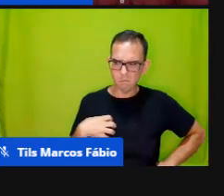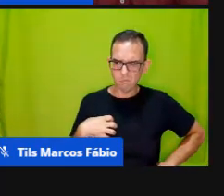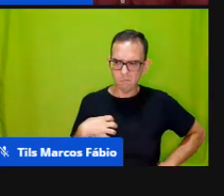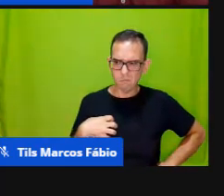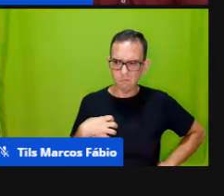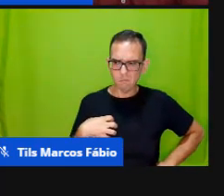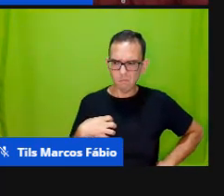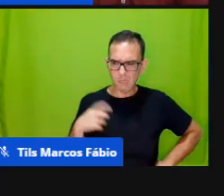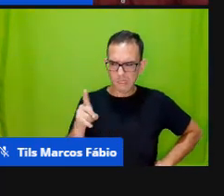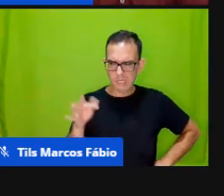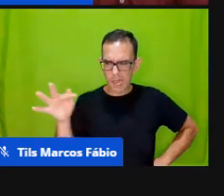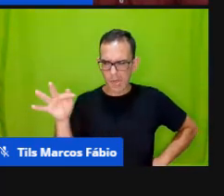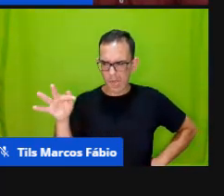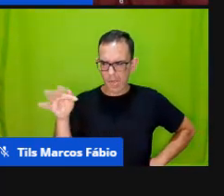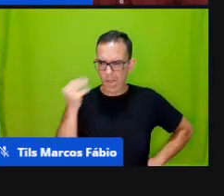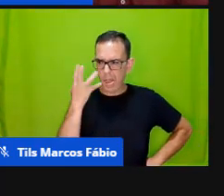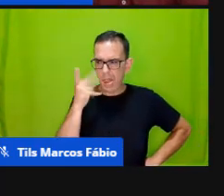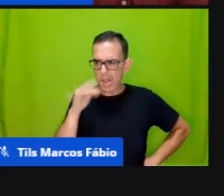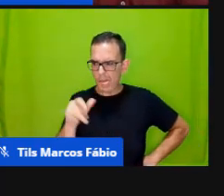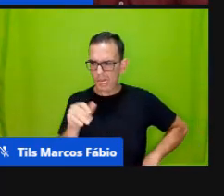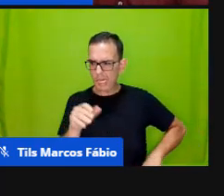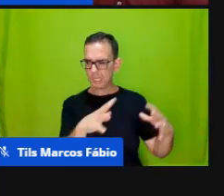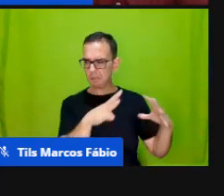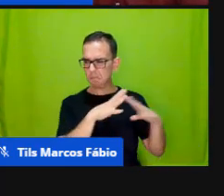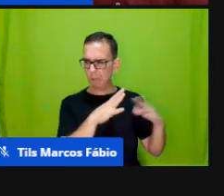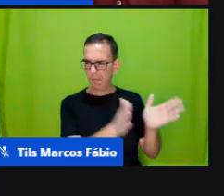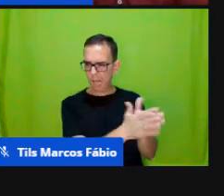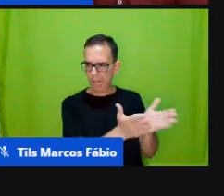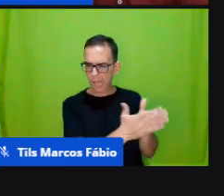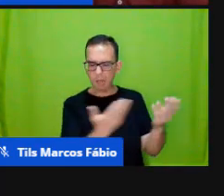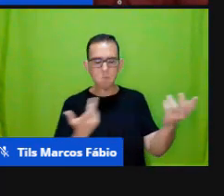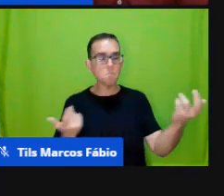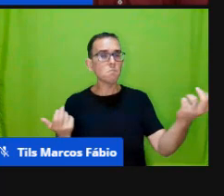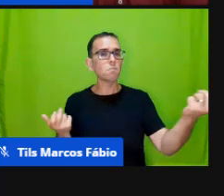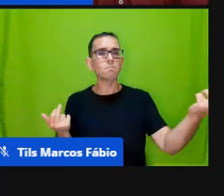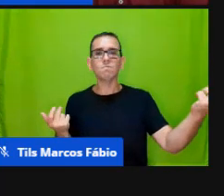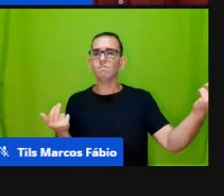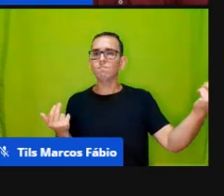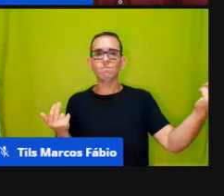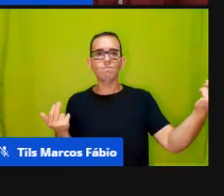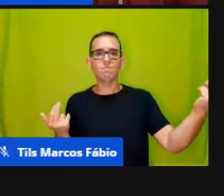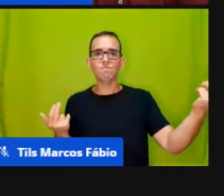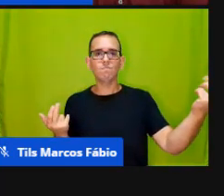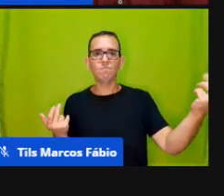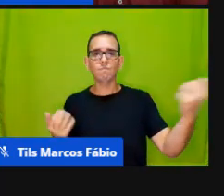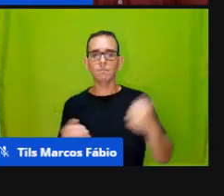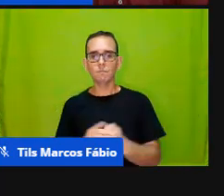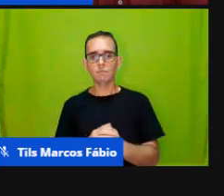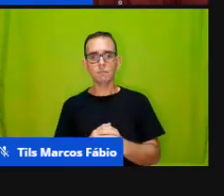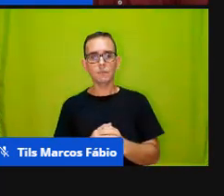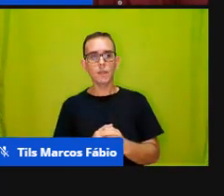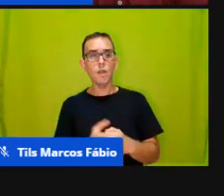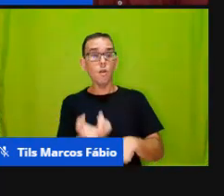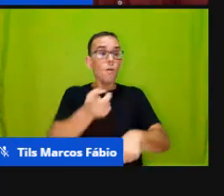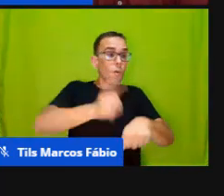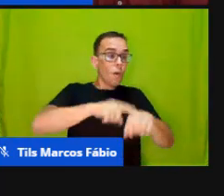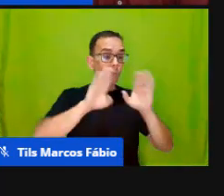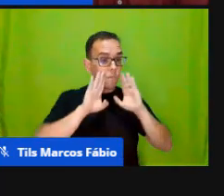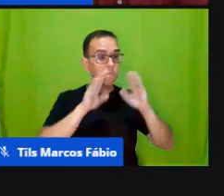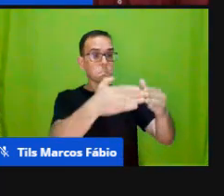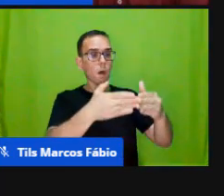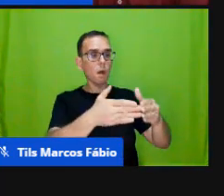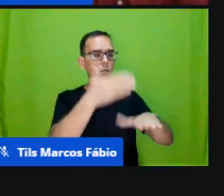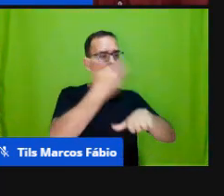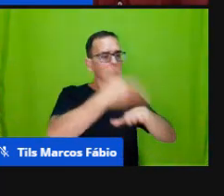isso não acontece com a criança do bairro. Acontece da mesma forma, né? A única hora que ele vai estar focado em